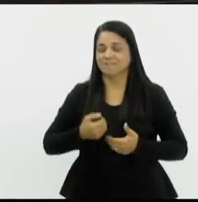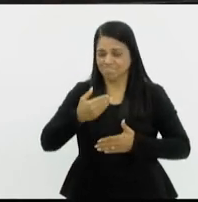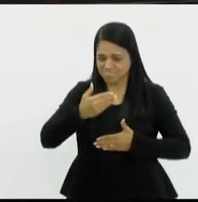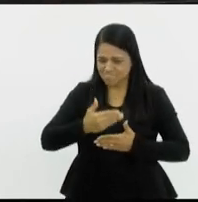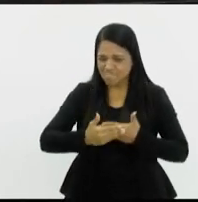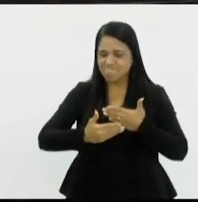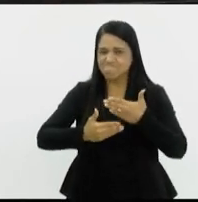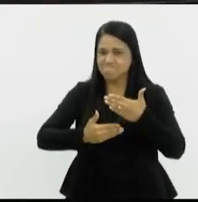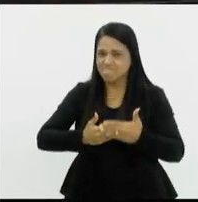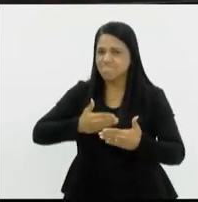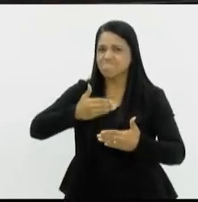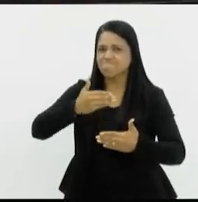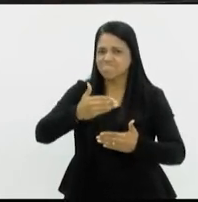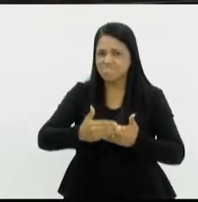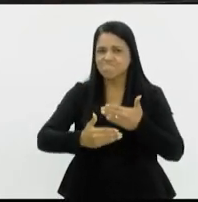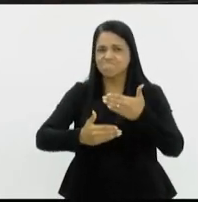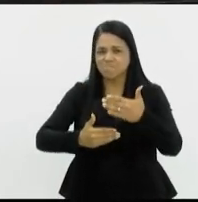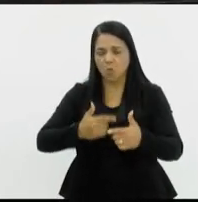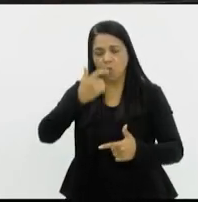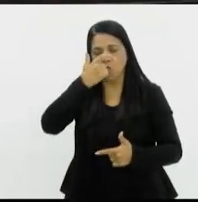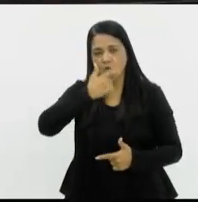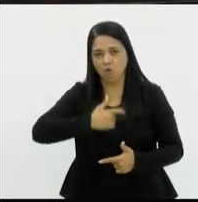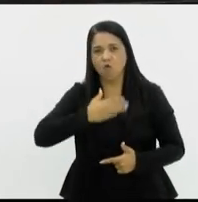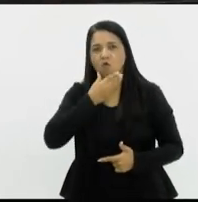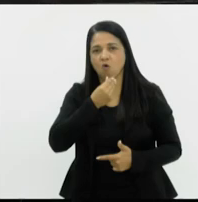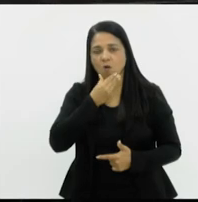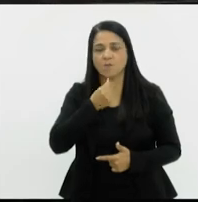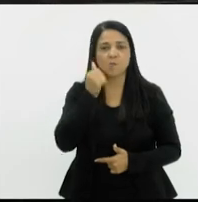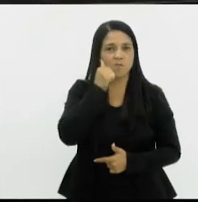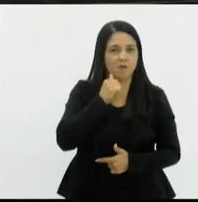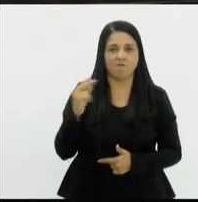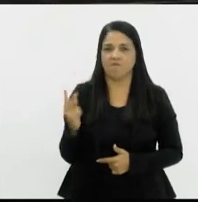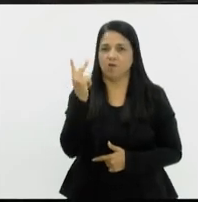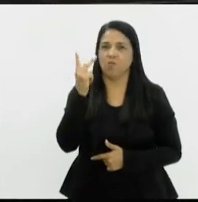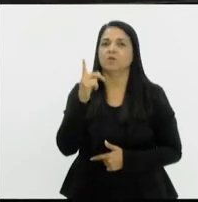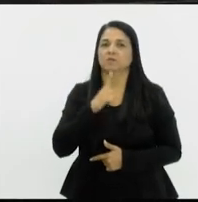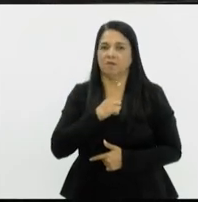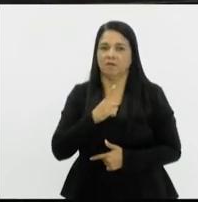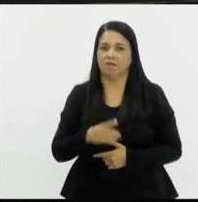tijolos com que se forja um homem e uma mulher de valor.